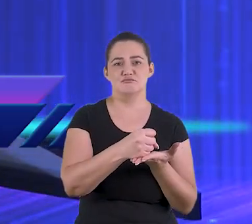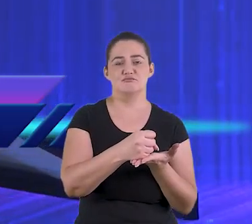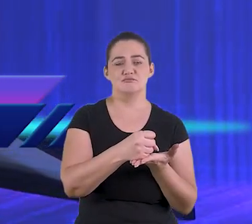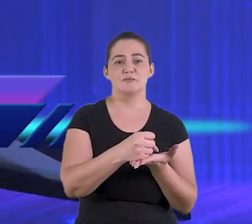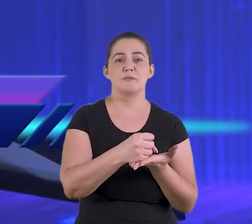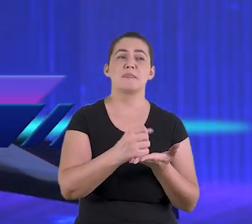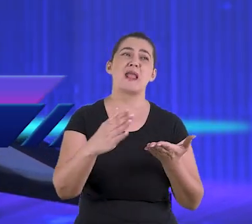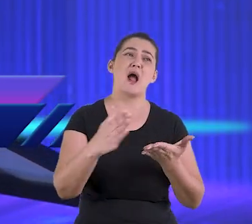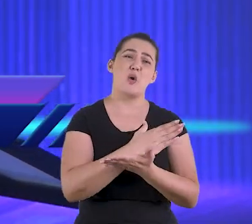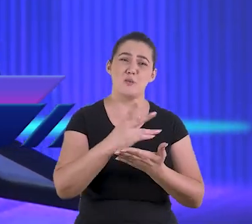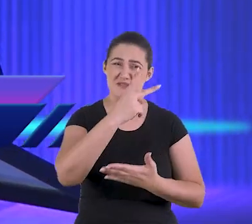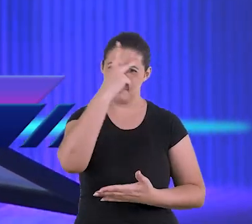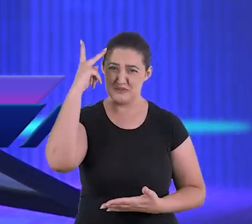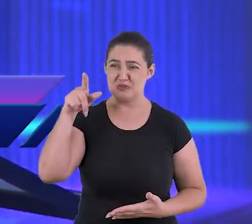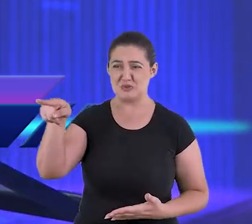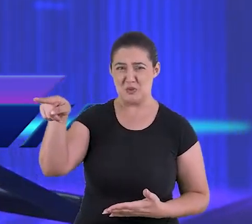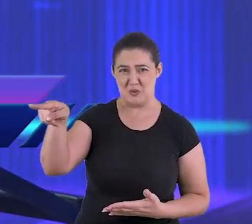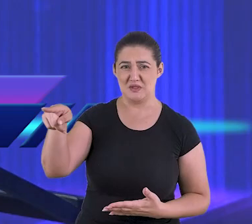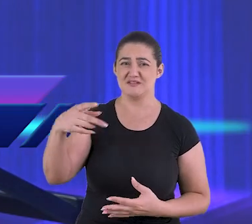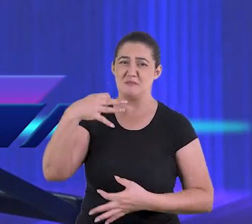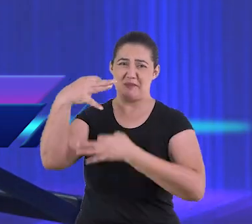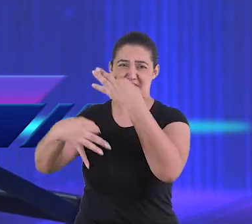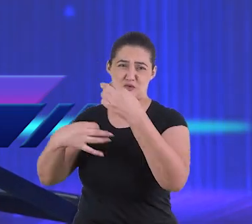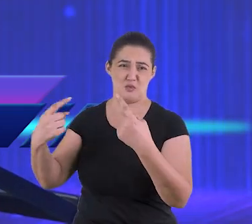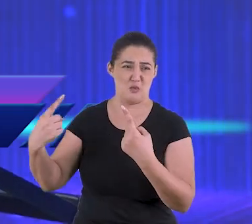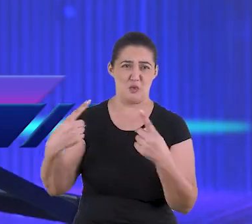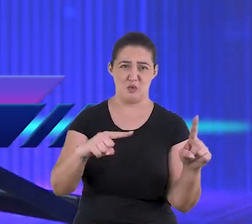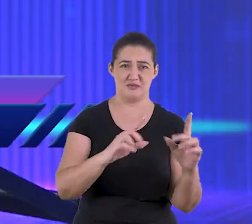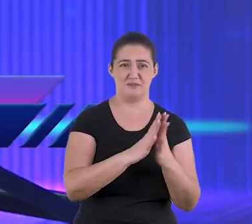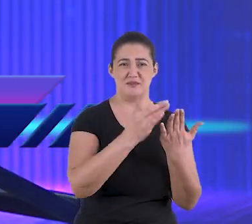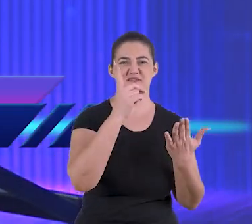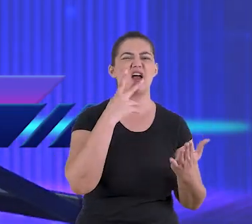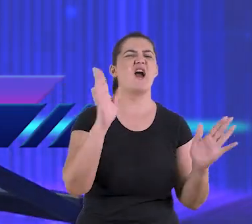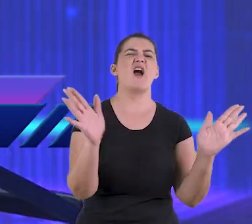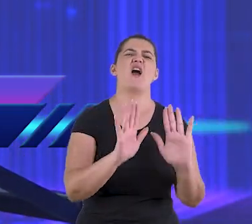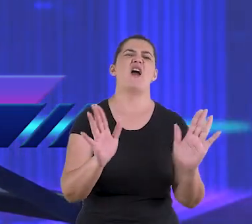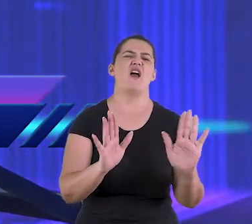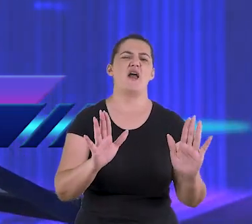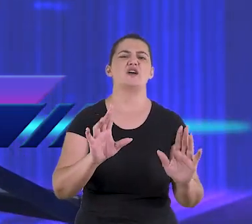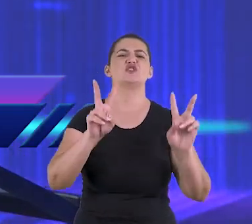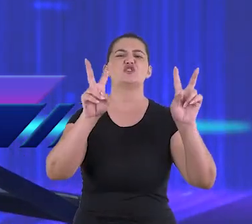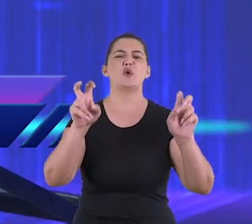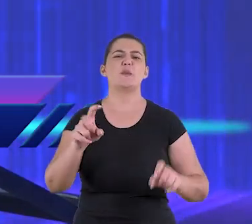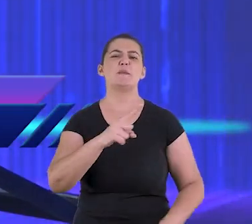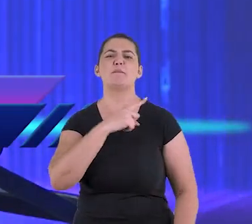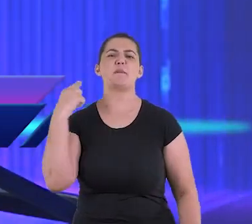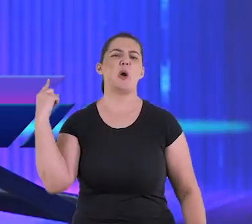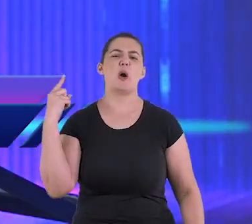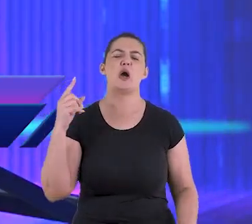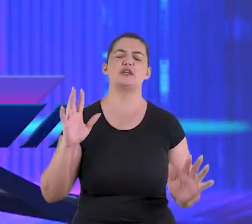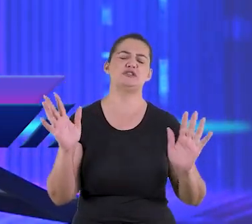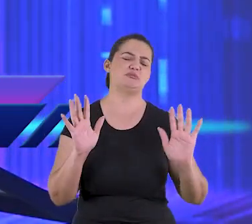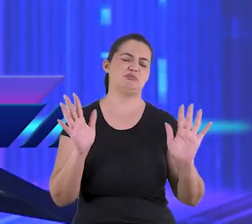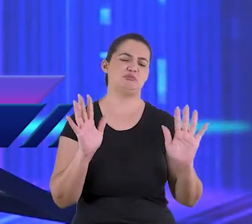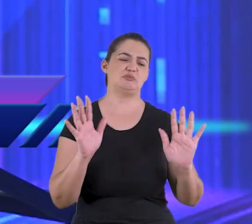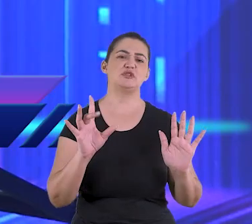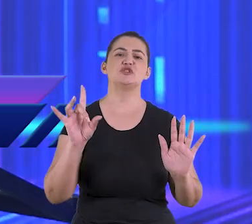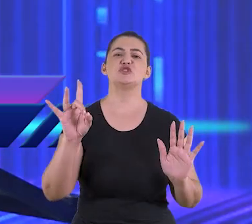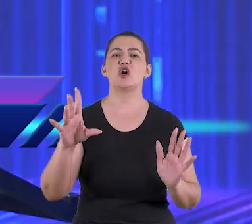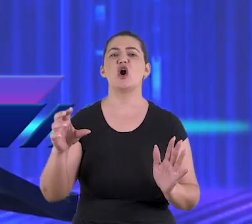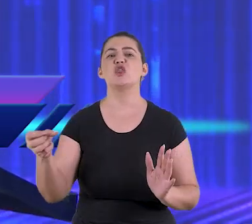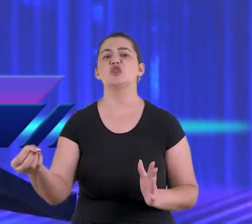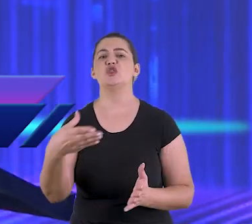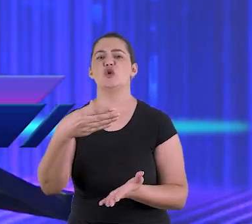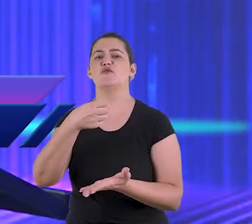primeira parte da Bíblia. Alguns críticos da Bíblia dizem que o assunto do estado dos mortos começou apenas a